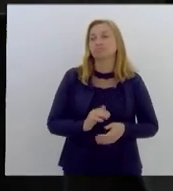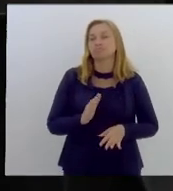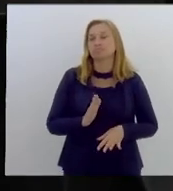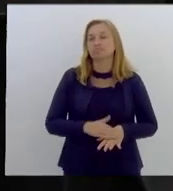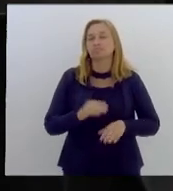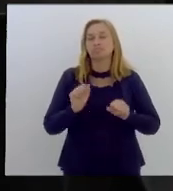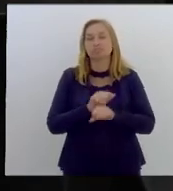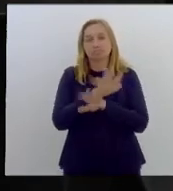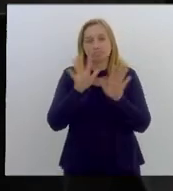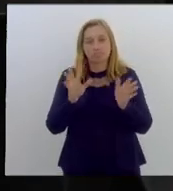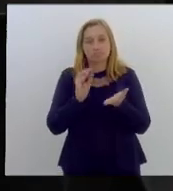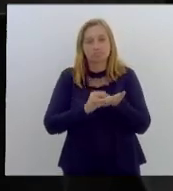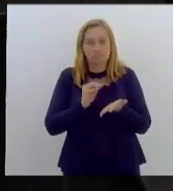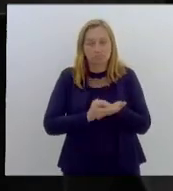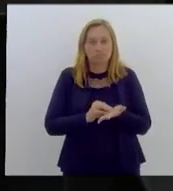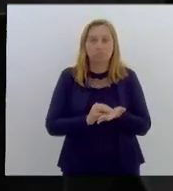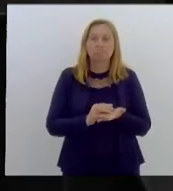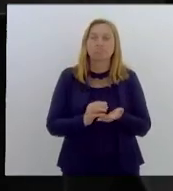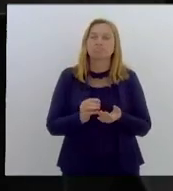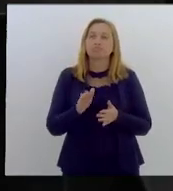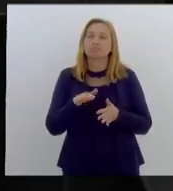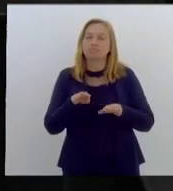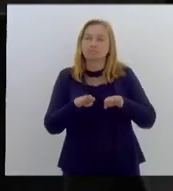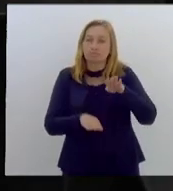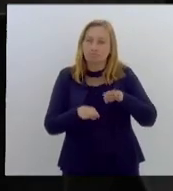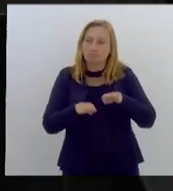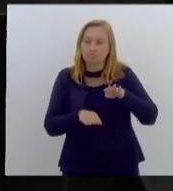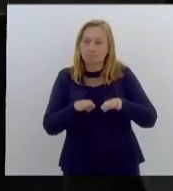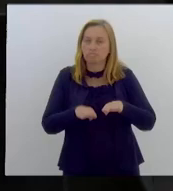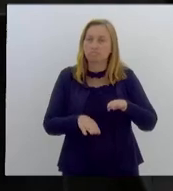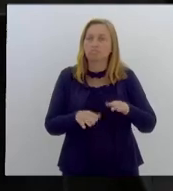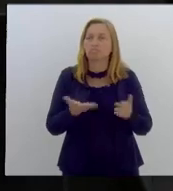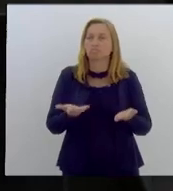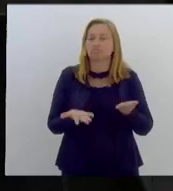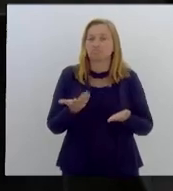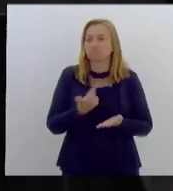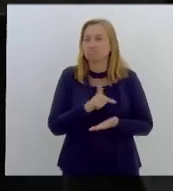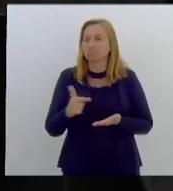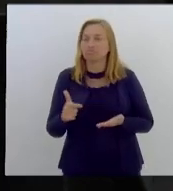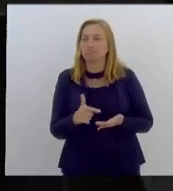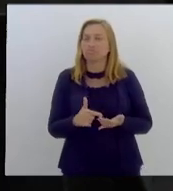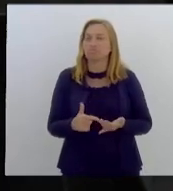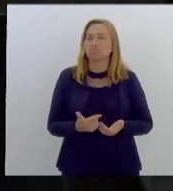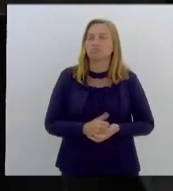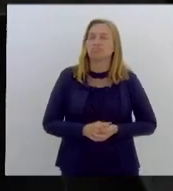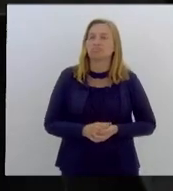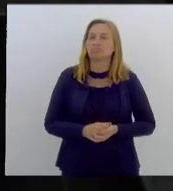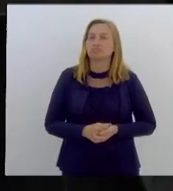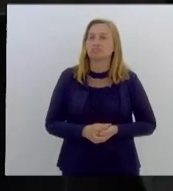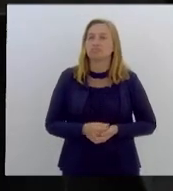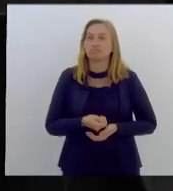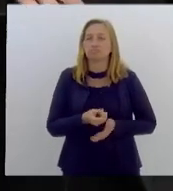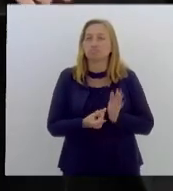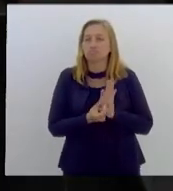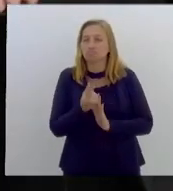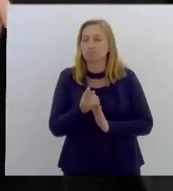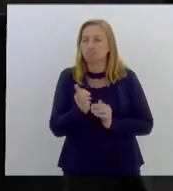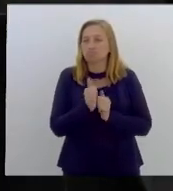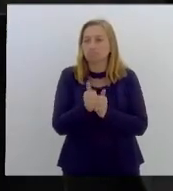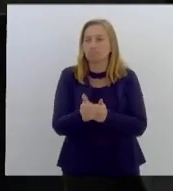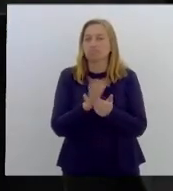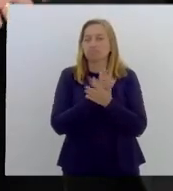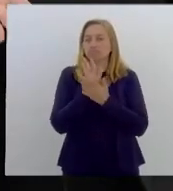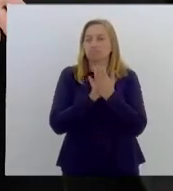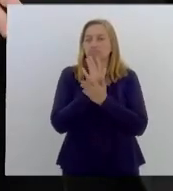de transparência, o que gera mais desequilíbrio, é não haver nenhum orçamento a ser seguido,